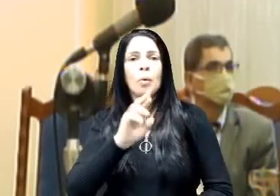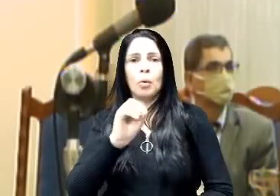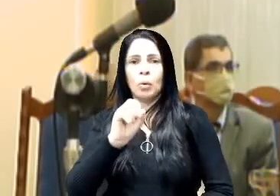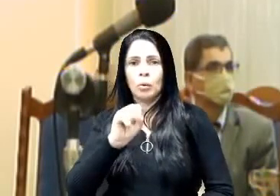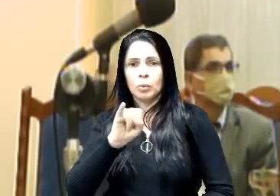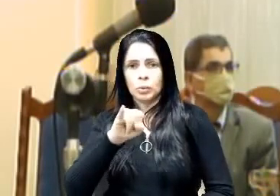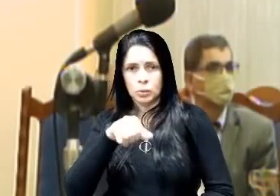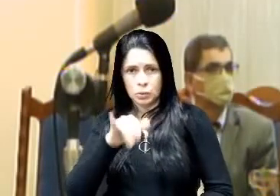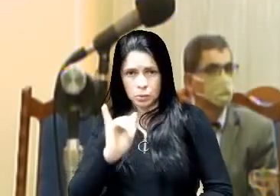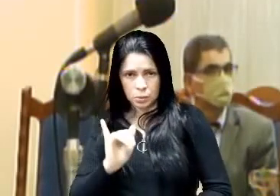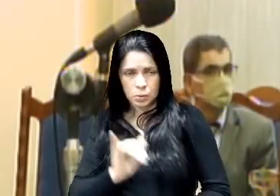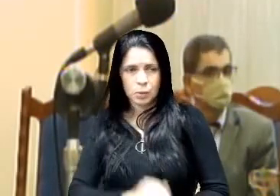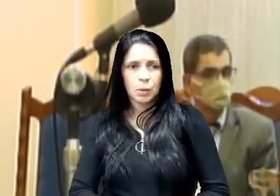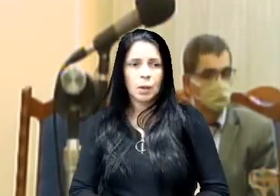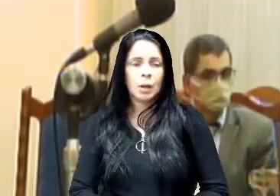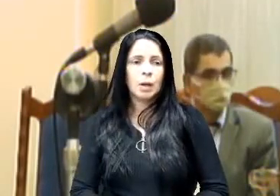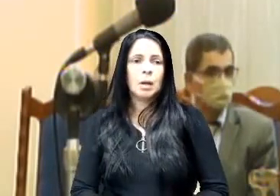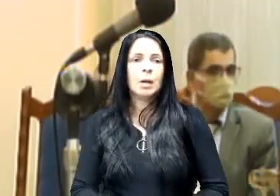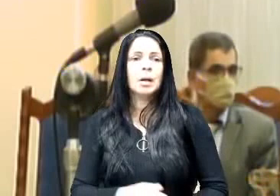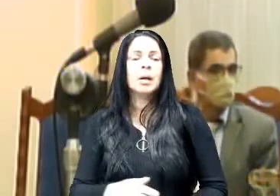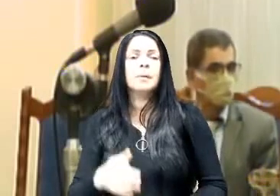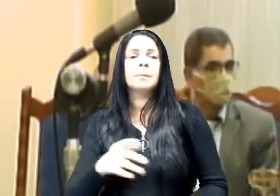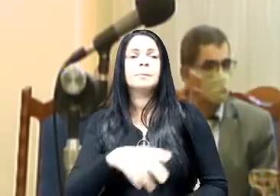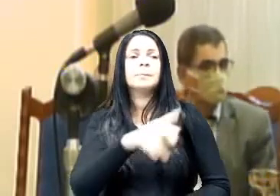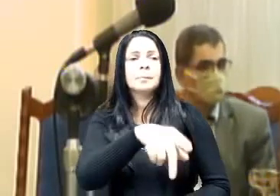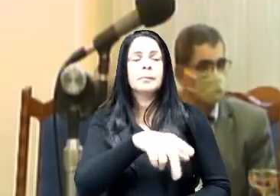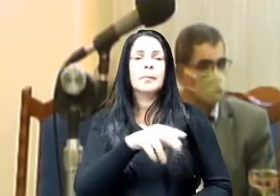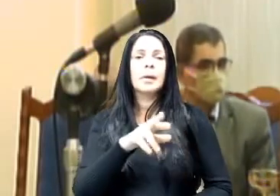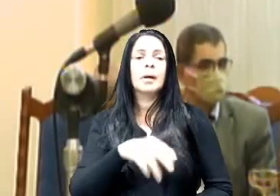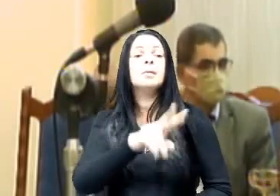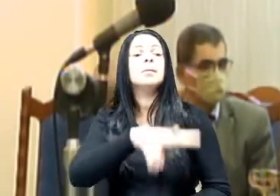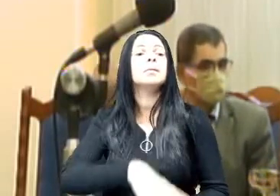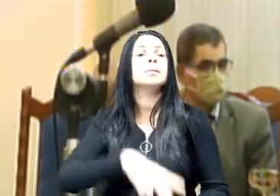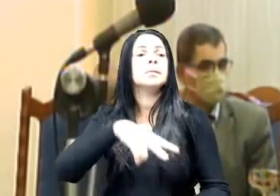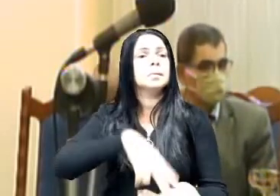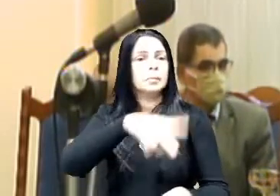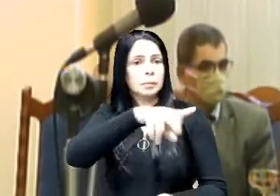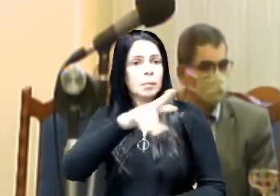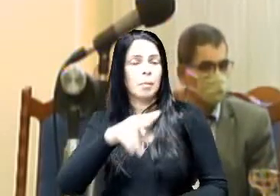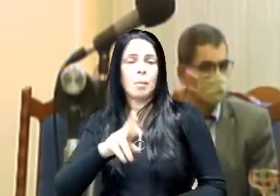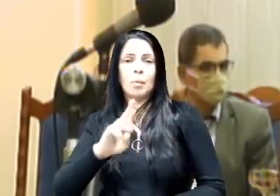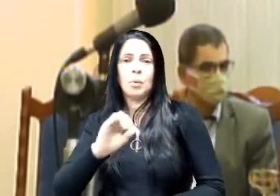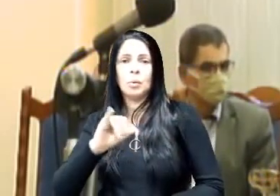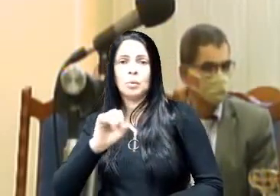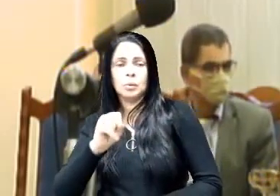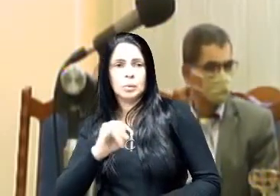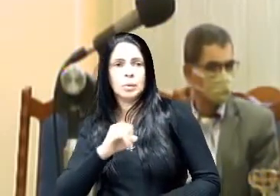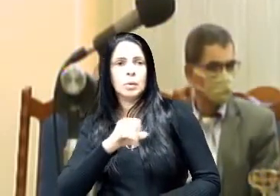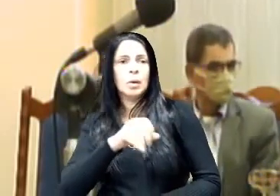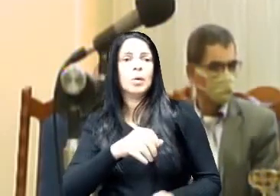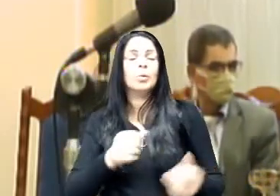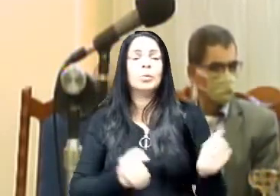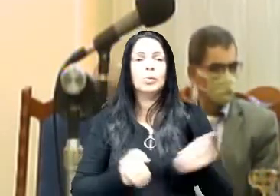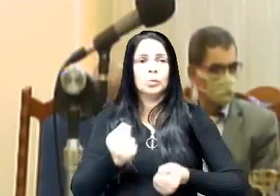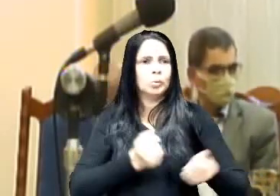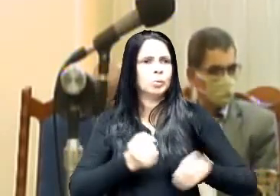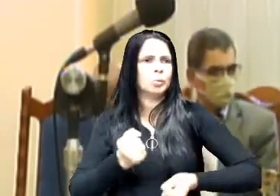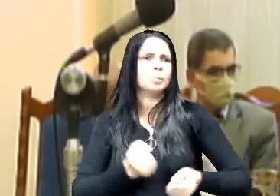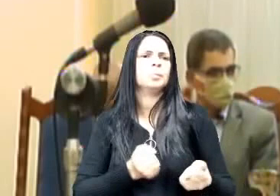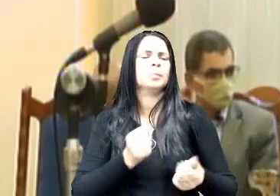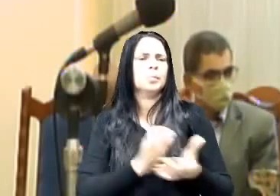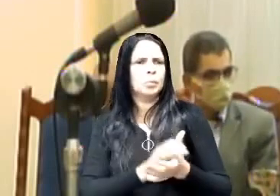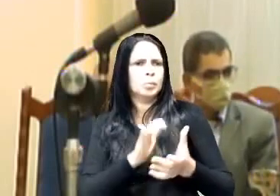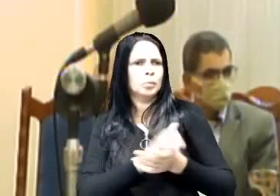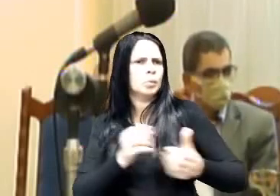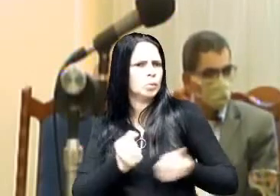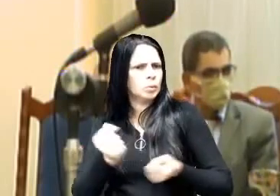Deus te abençoe. Quem está feliz, fica de pé, irmã Rose. O seu esposo passou por aquele acidente terrível, está ainda em recuperação, mas ela está